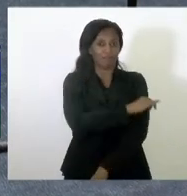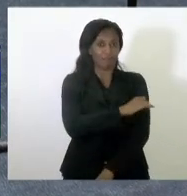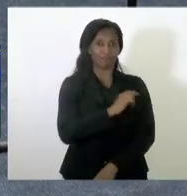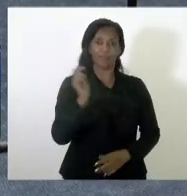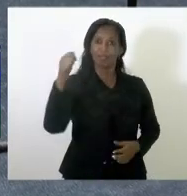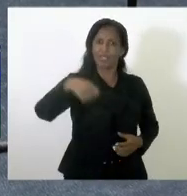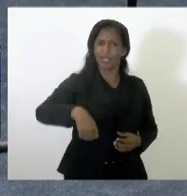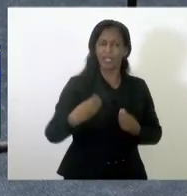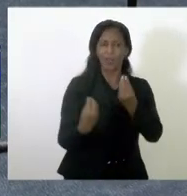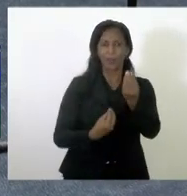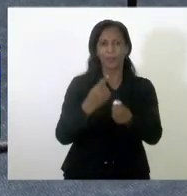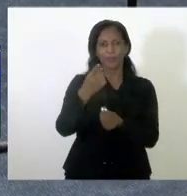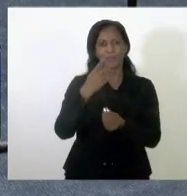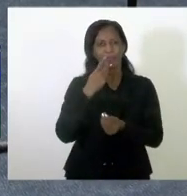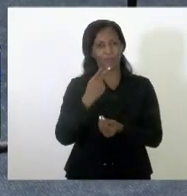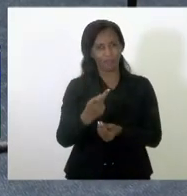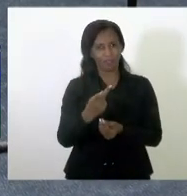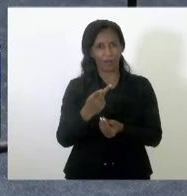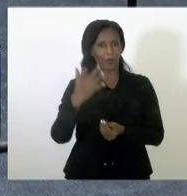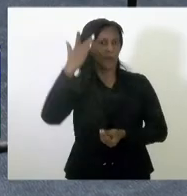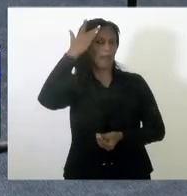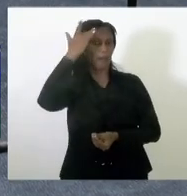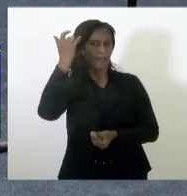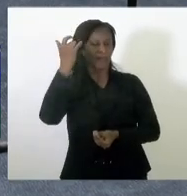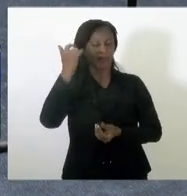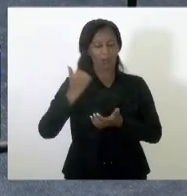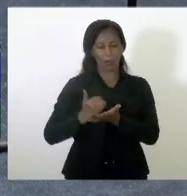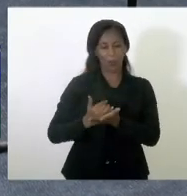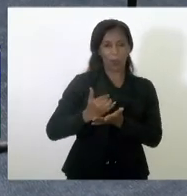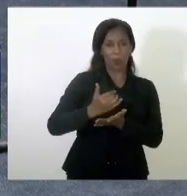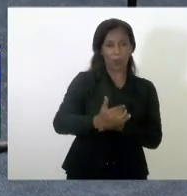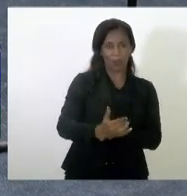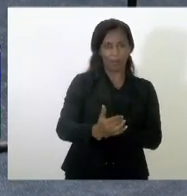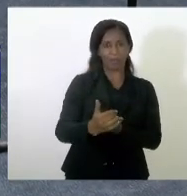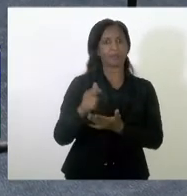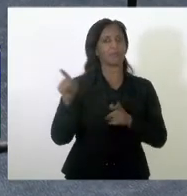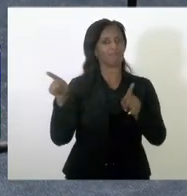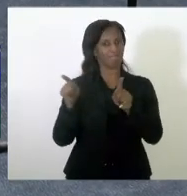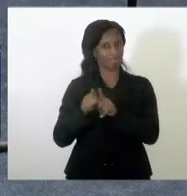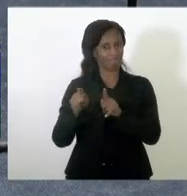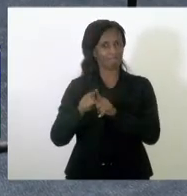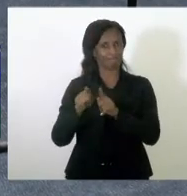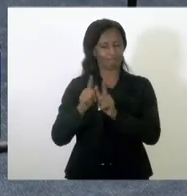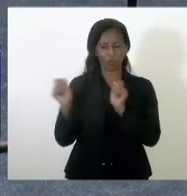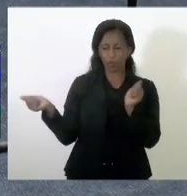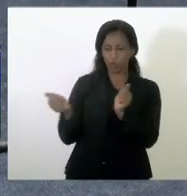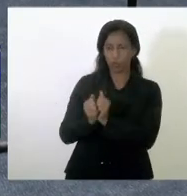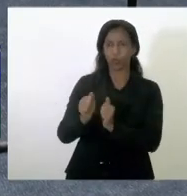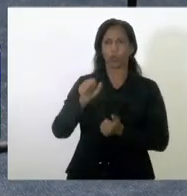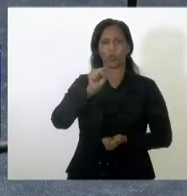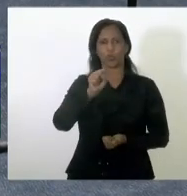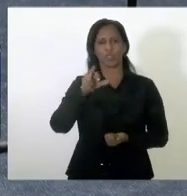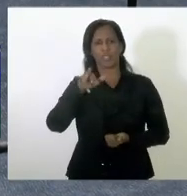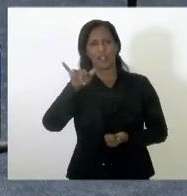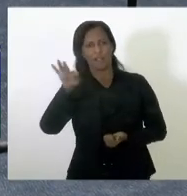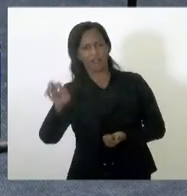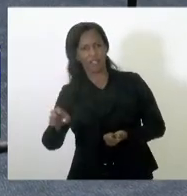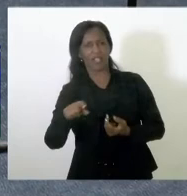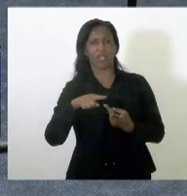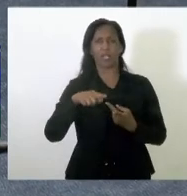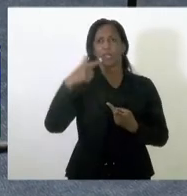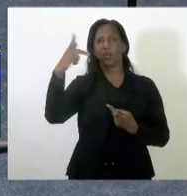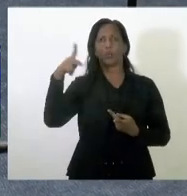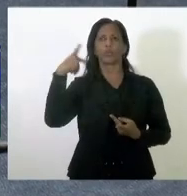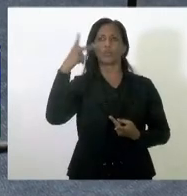Vossa Excelência acaba de falar, o servidor público, amanhã a gente recomeça as atividades na Comissão de Servidor Público, do lado do deputado Serafini e de outros colegas